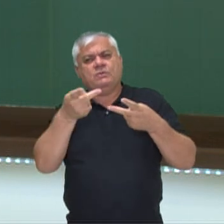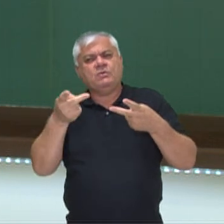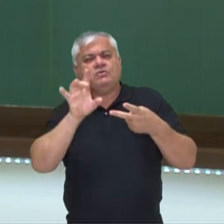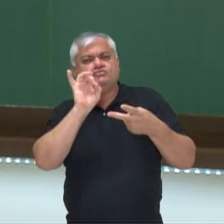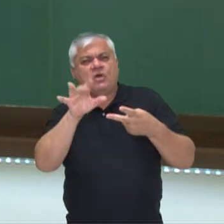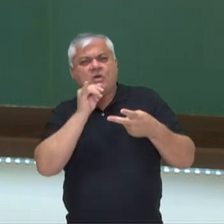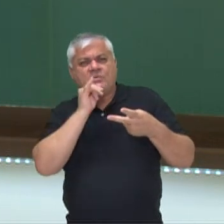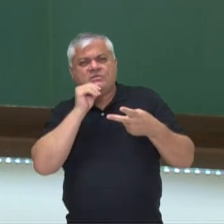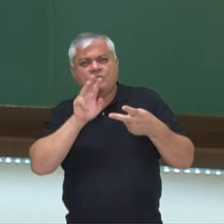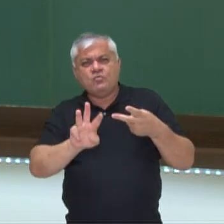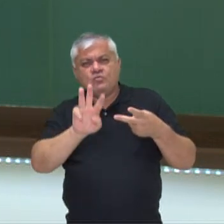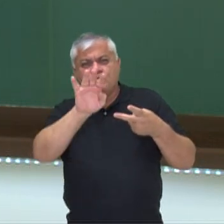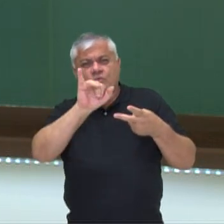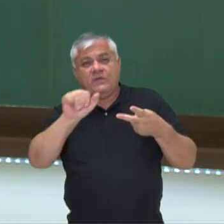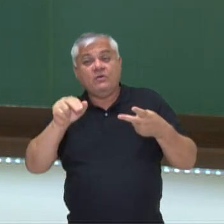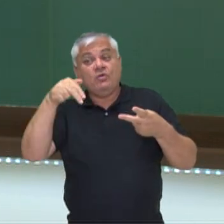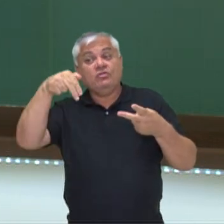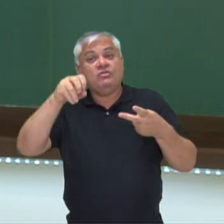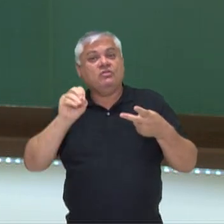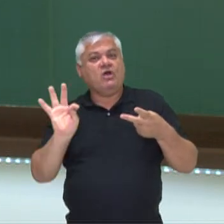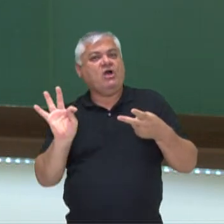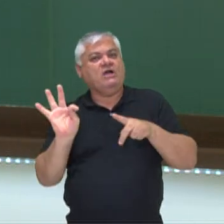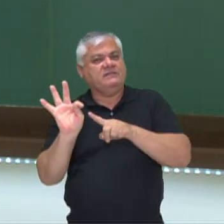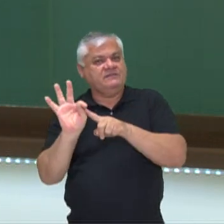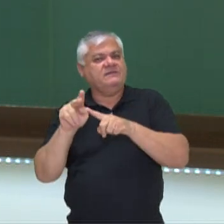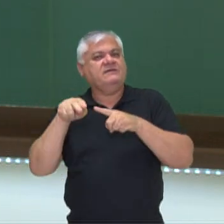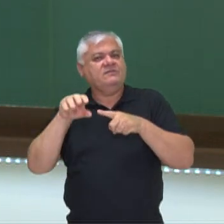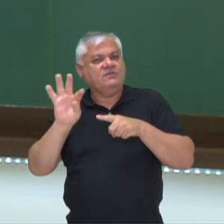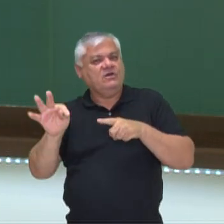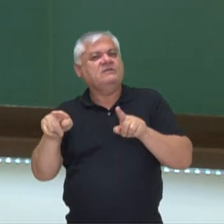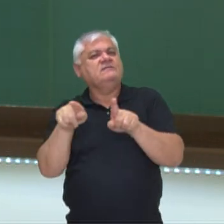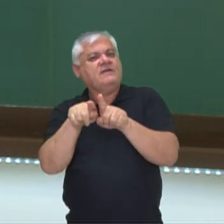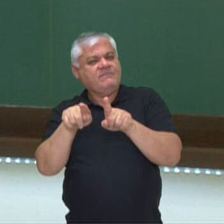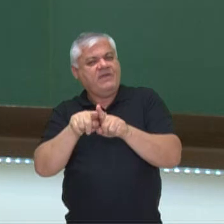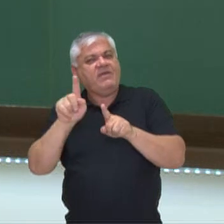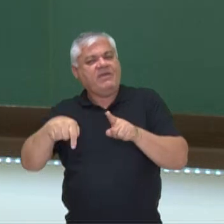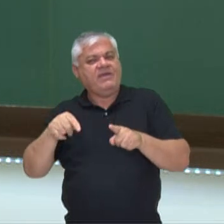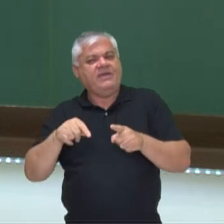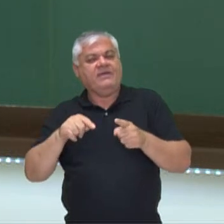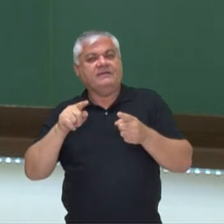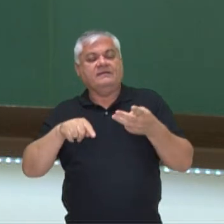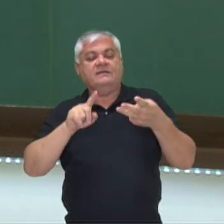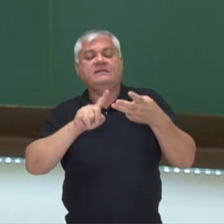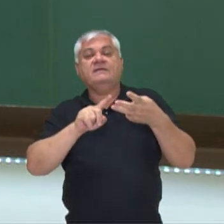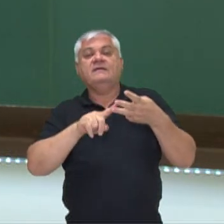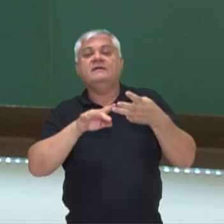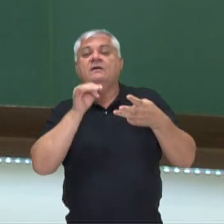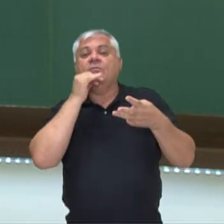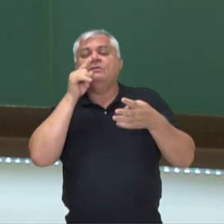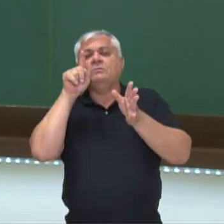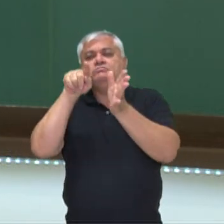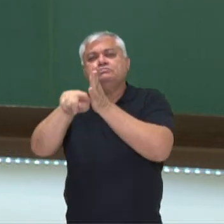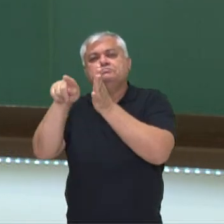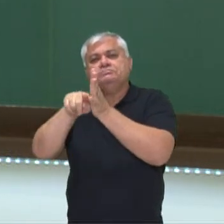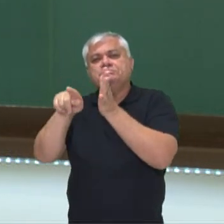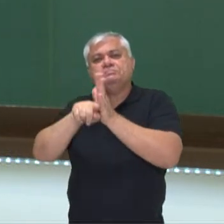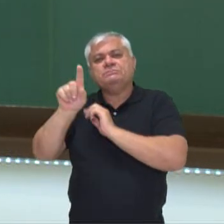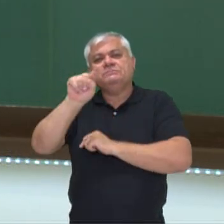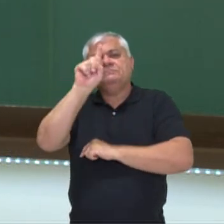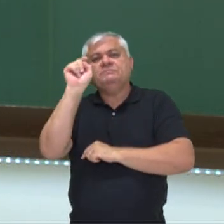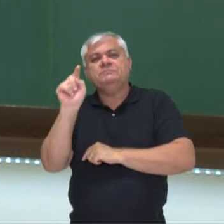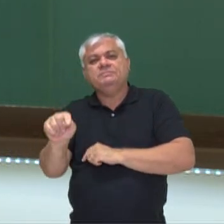apenas pelo will, mas também pelo not, que é a nossa partícula de negação. E também pela interrogative. E